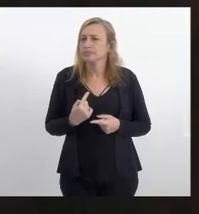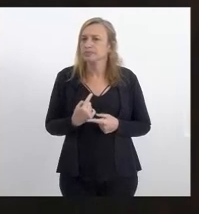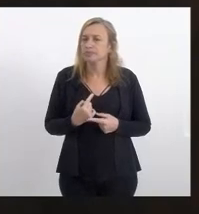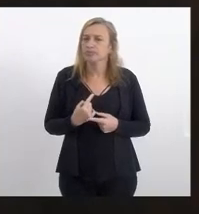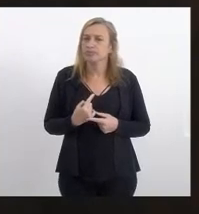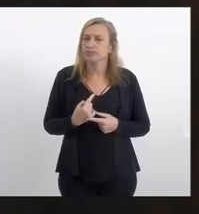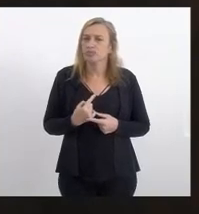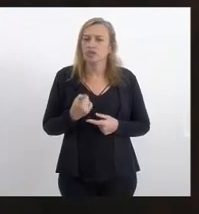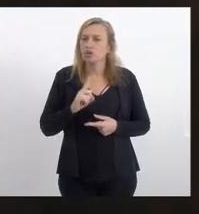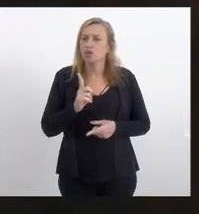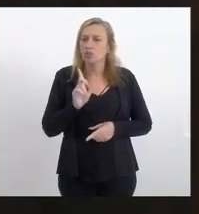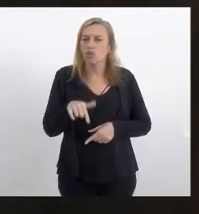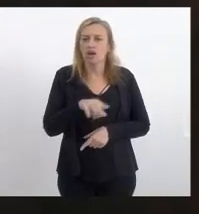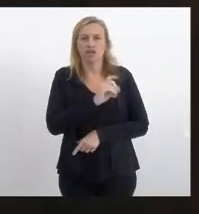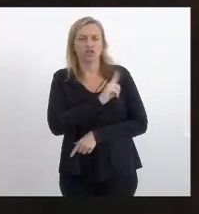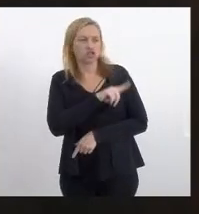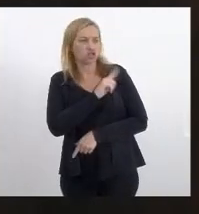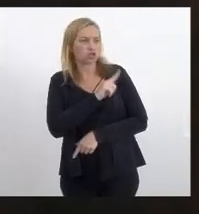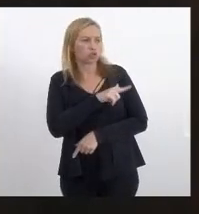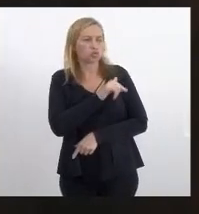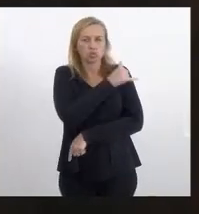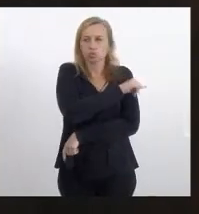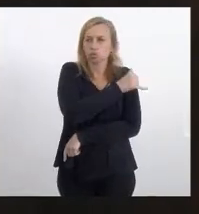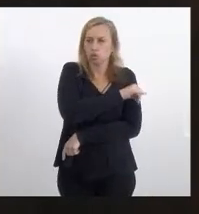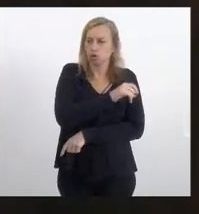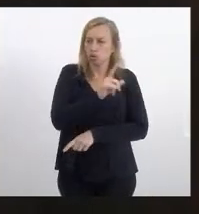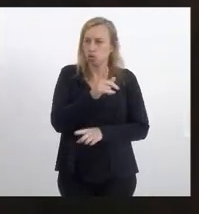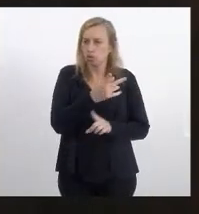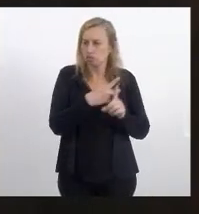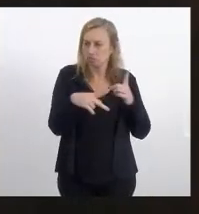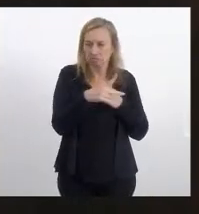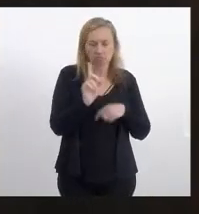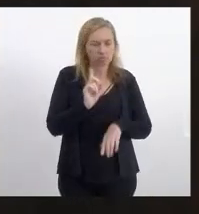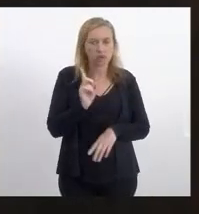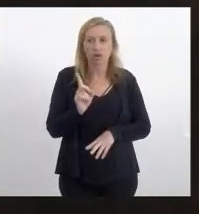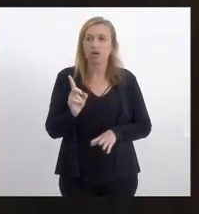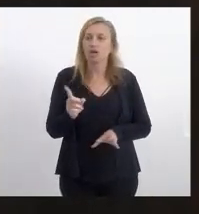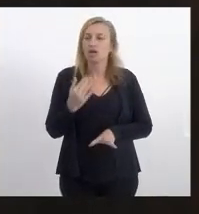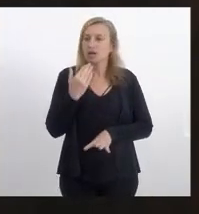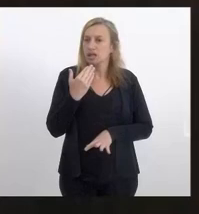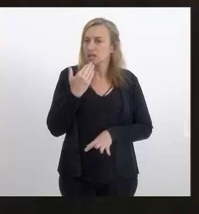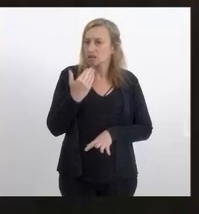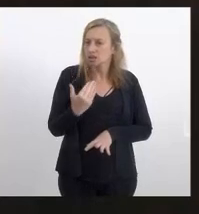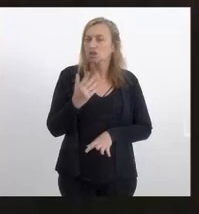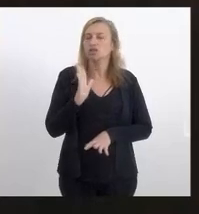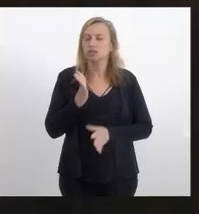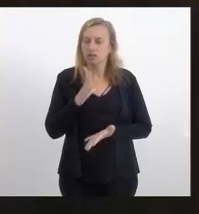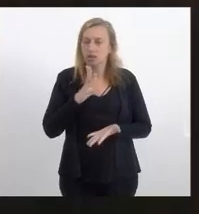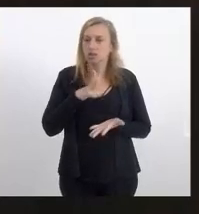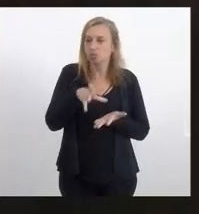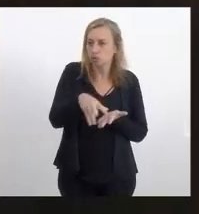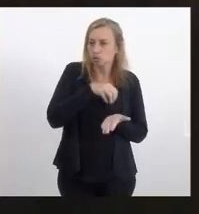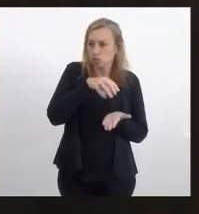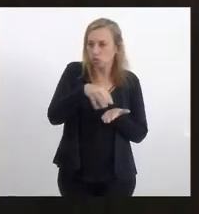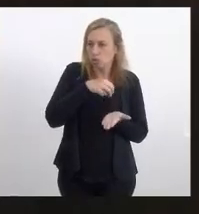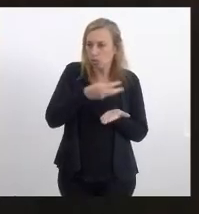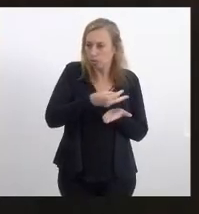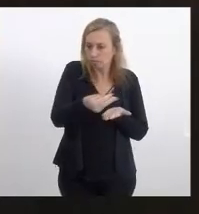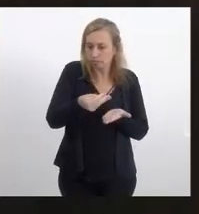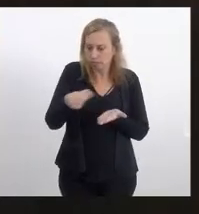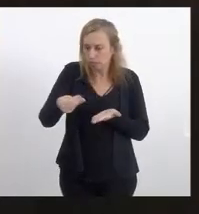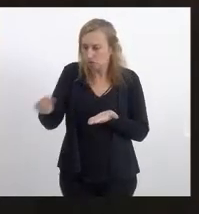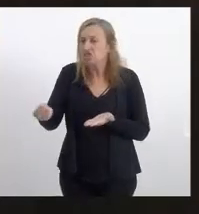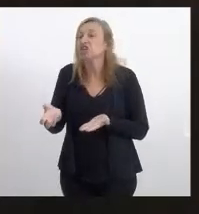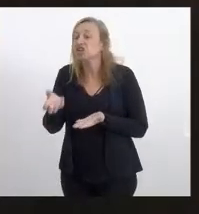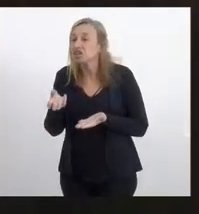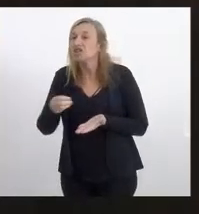não é a gestão do Rio previdência entendeu é esse parecer nós temos até cópia para disponibilizar para quem